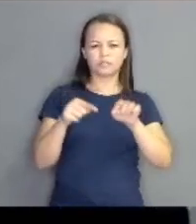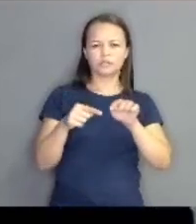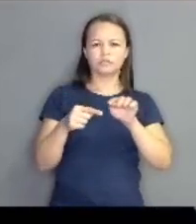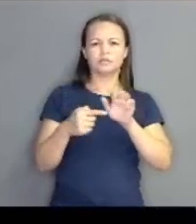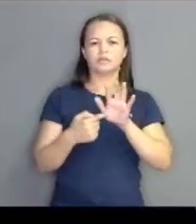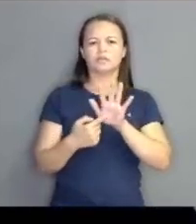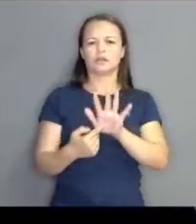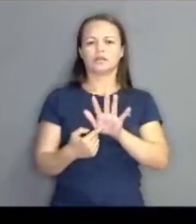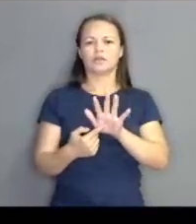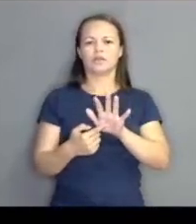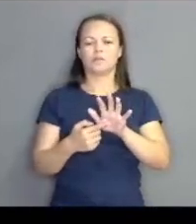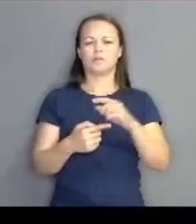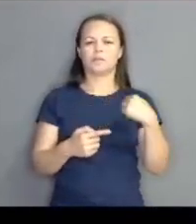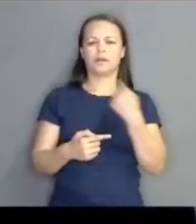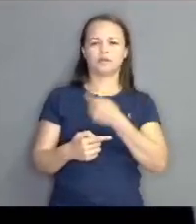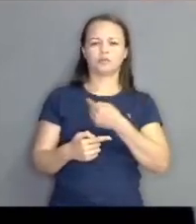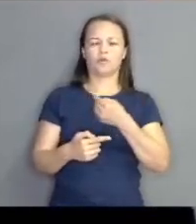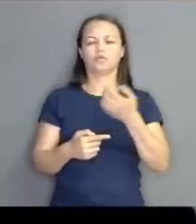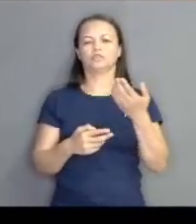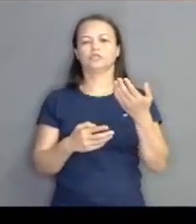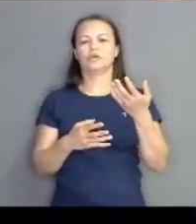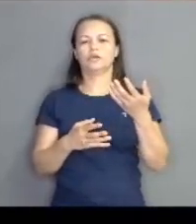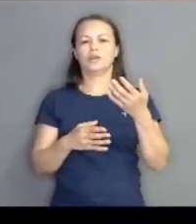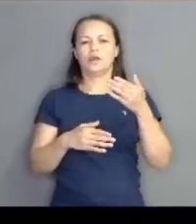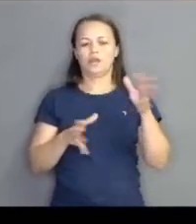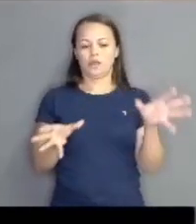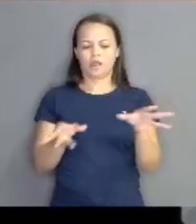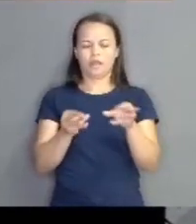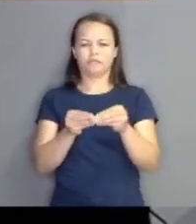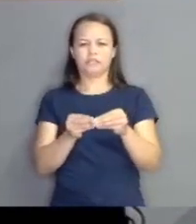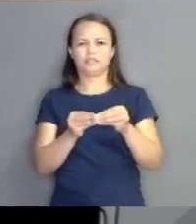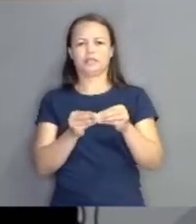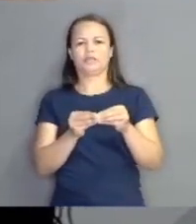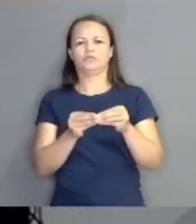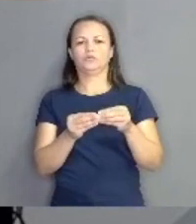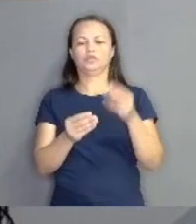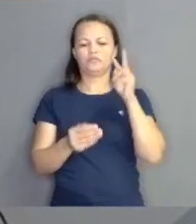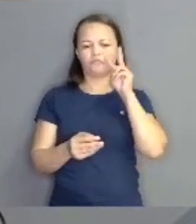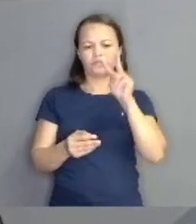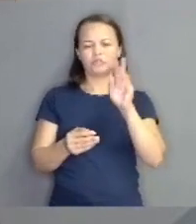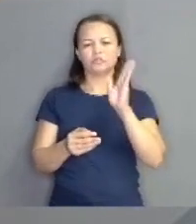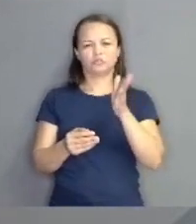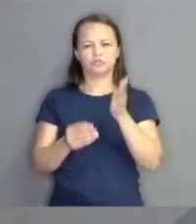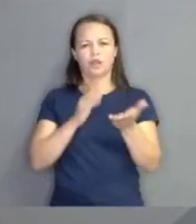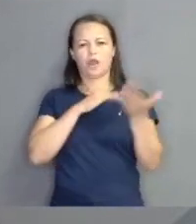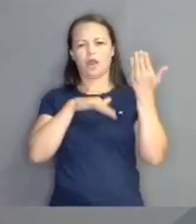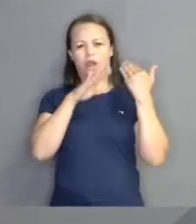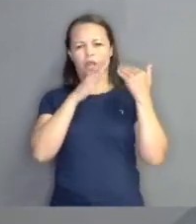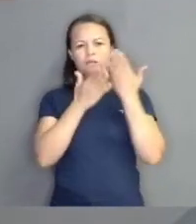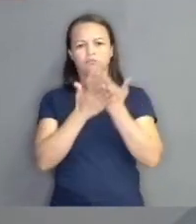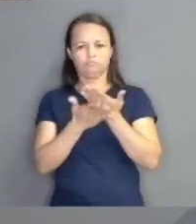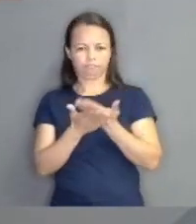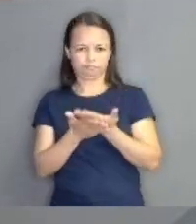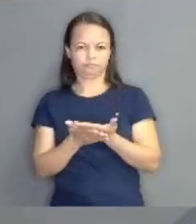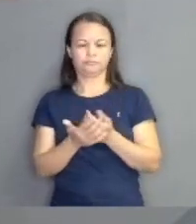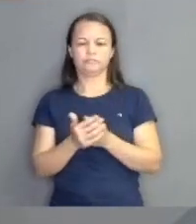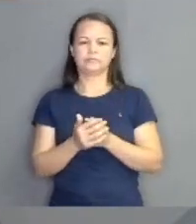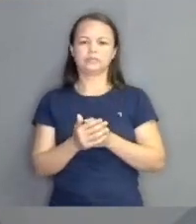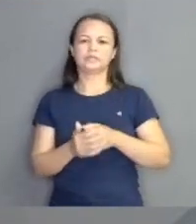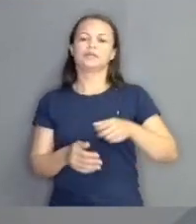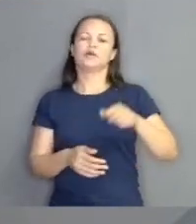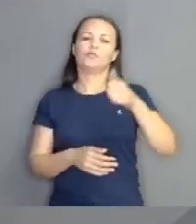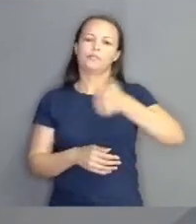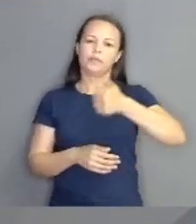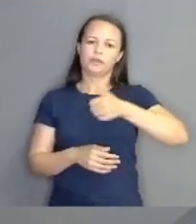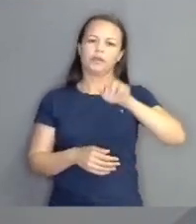gente revisar e não esquecer do que foi visto na aula anterior. Primeira ordem, unidades. Segunda